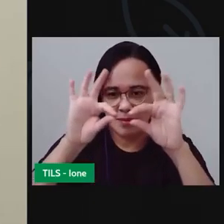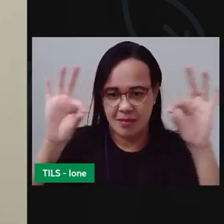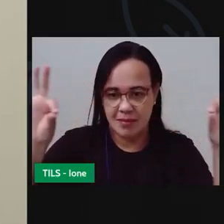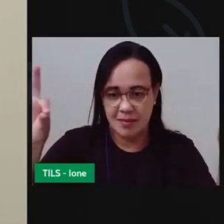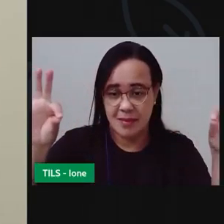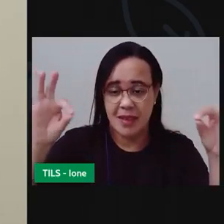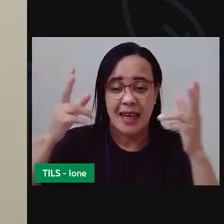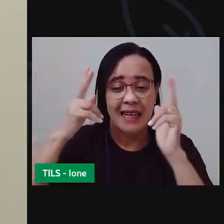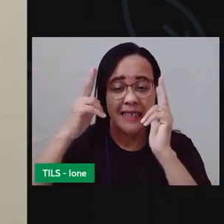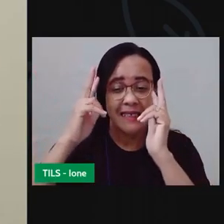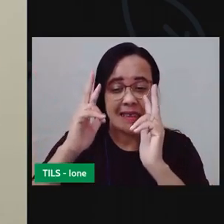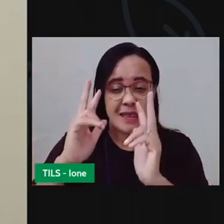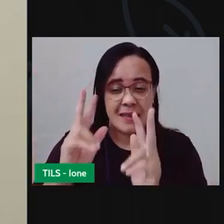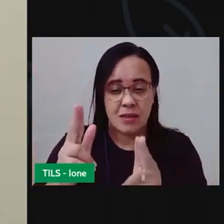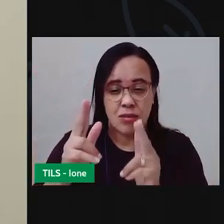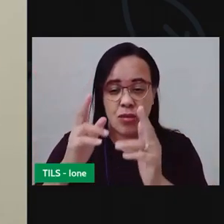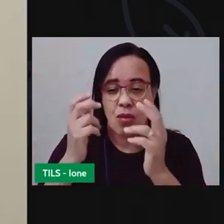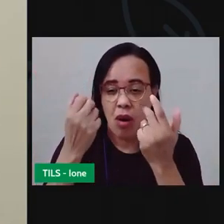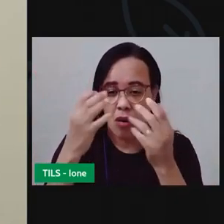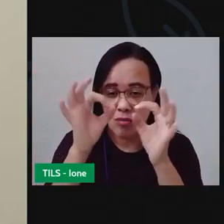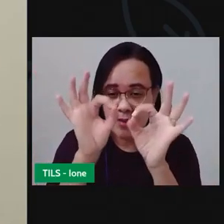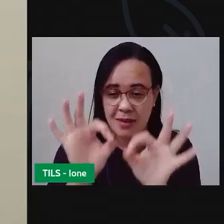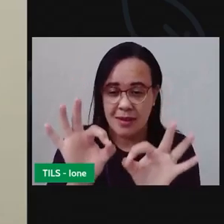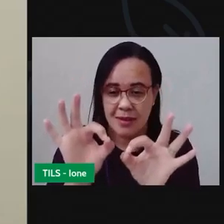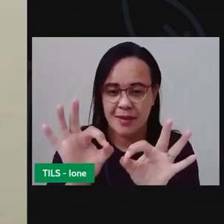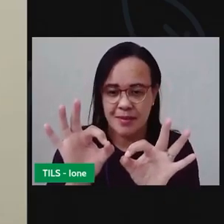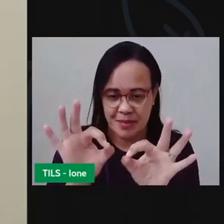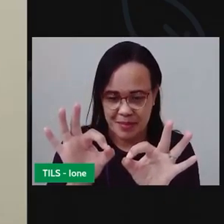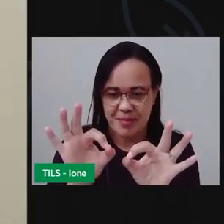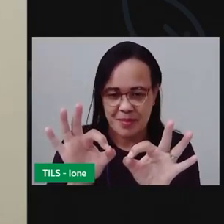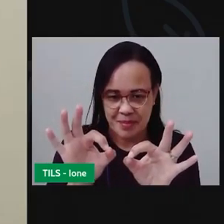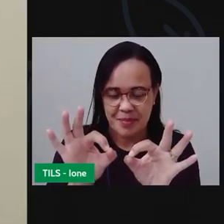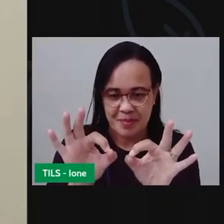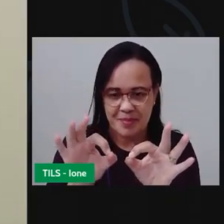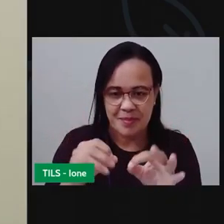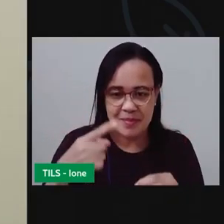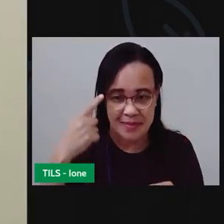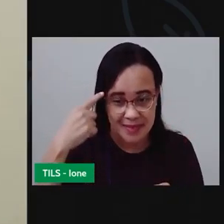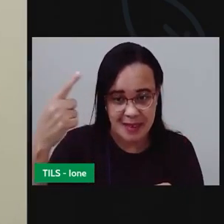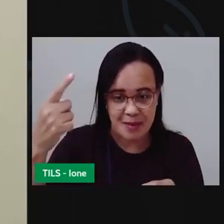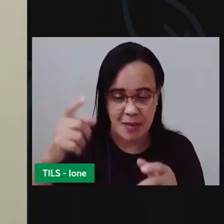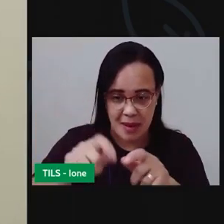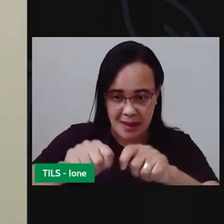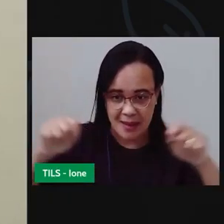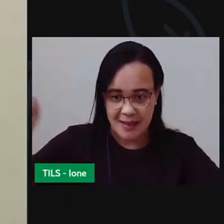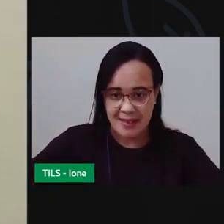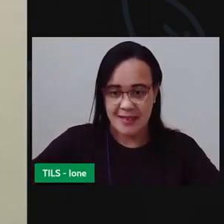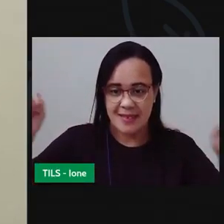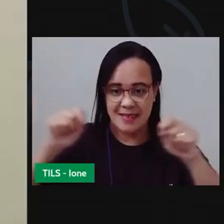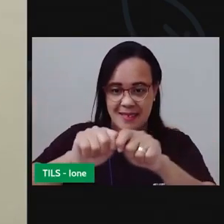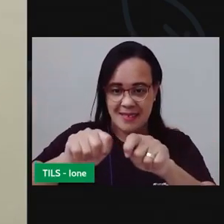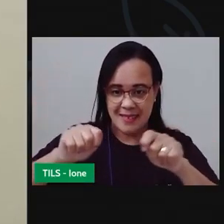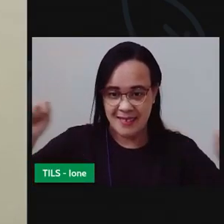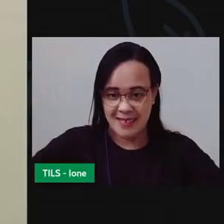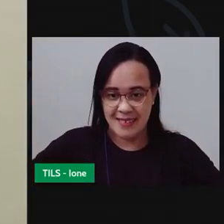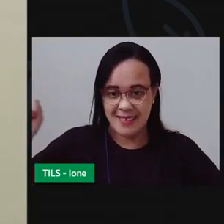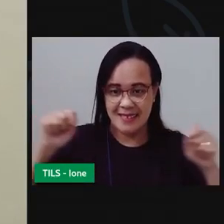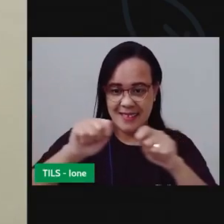tamanho que a gente quer que o nosso vai vir fique. Como é um brinquedo que você